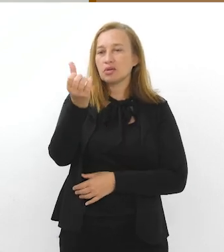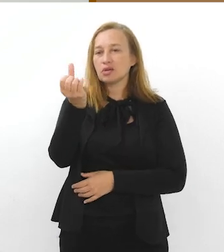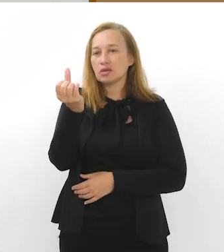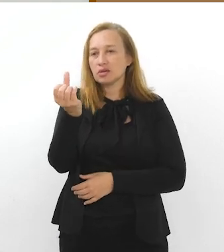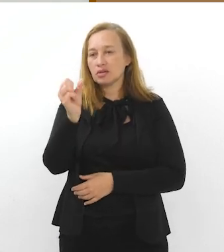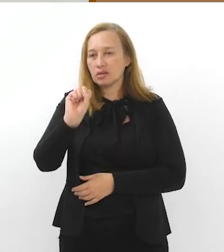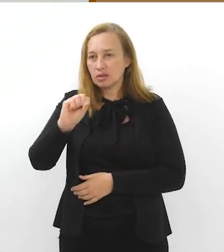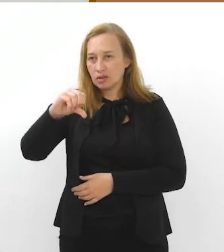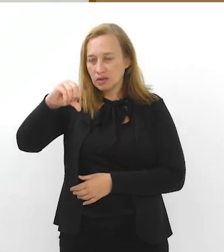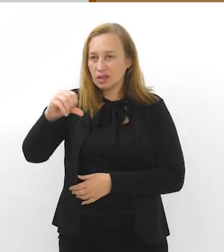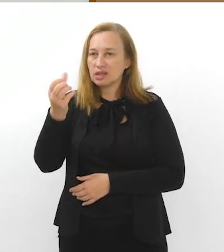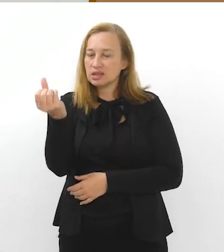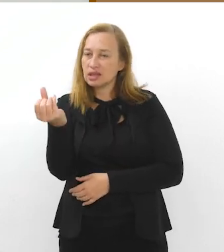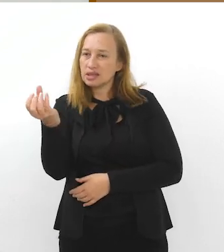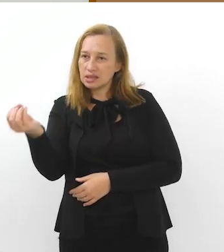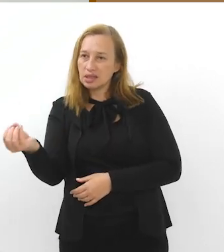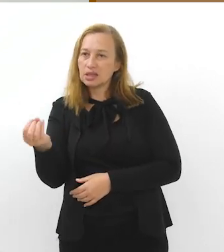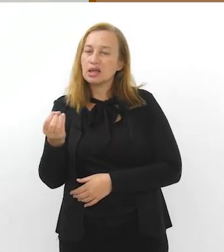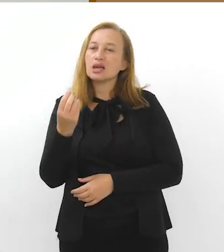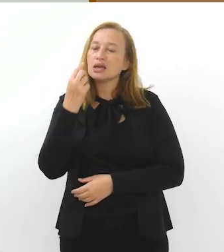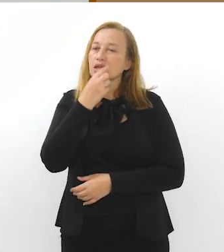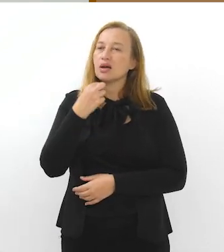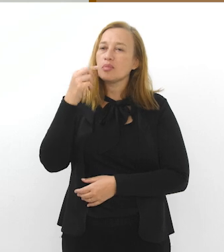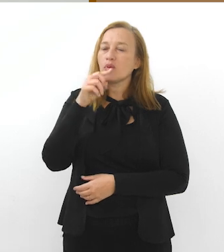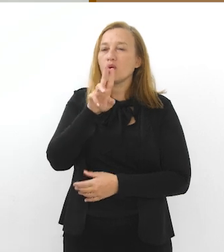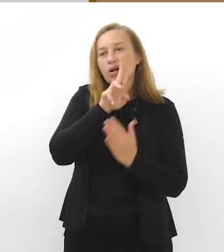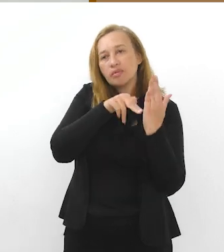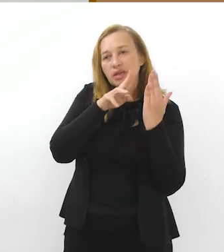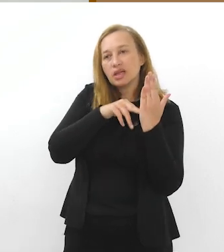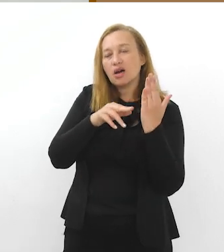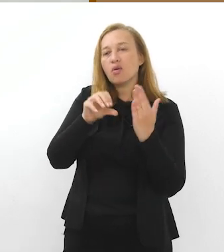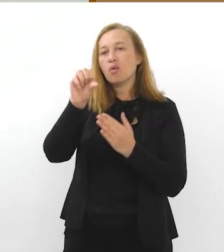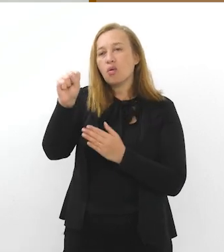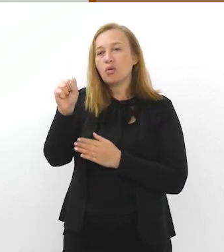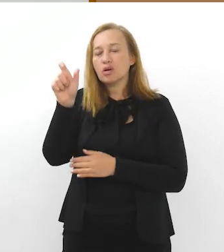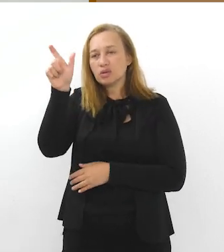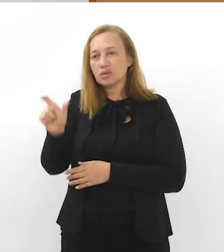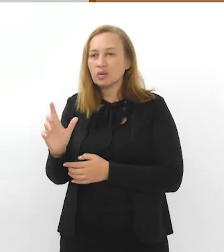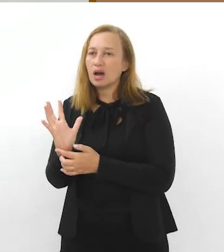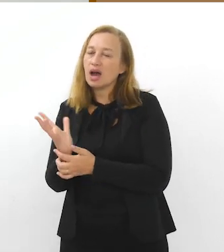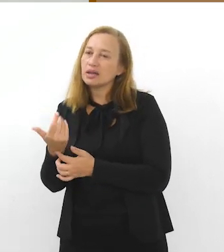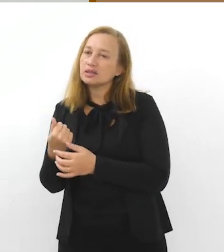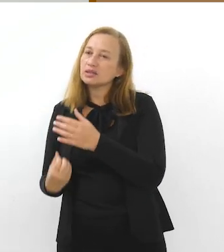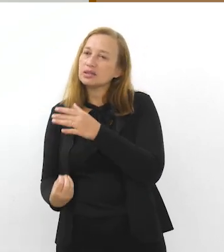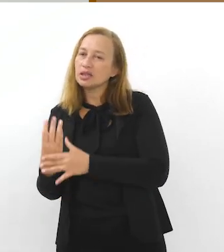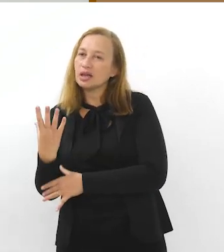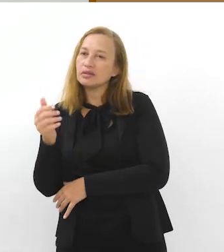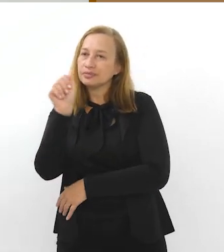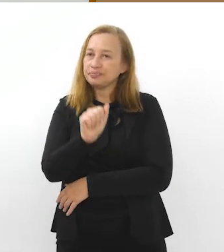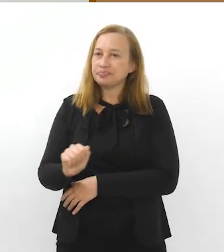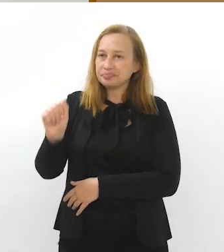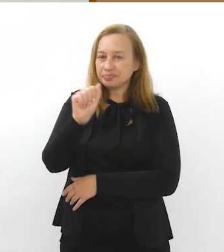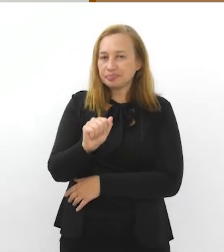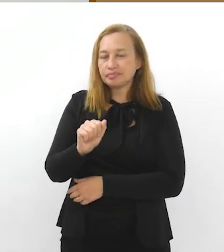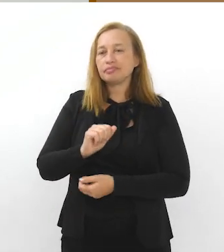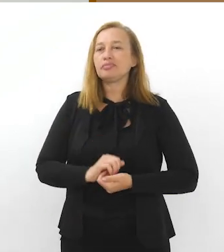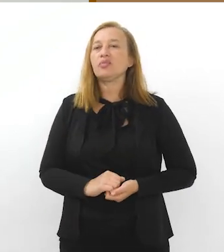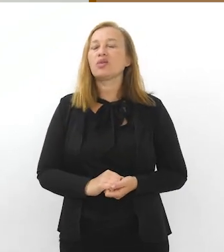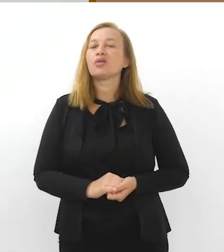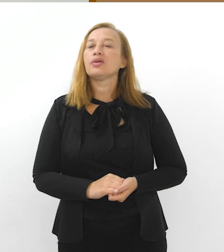pintor que pintava com a boca. Ele reuniu 8 artistas e esses 8 artistas fundaram a associação em